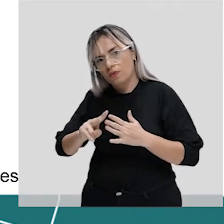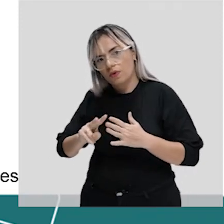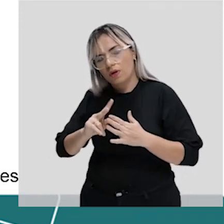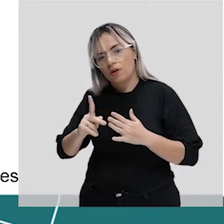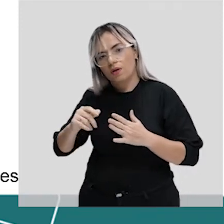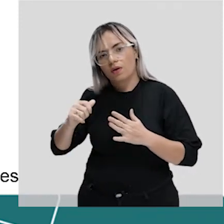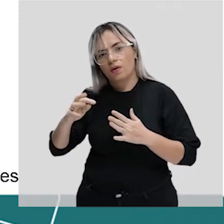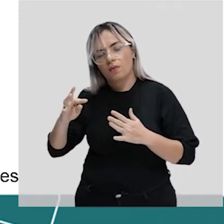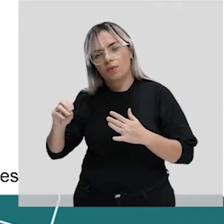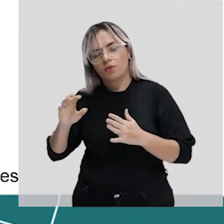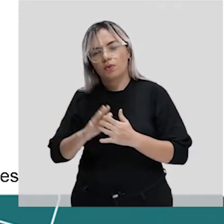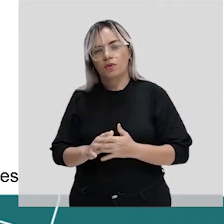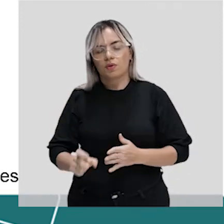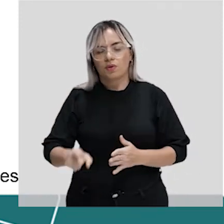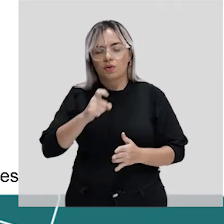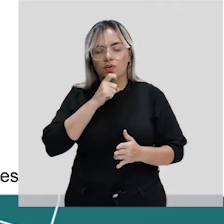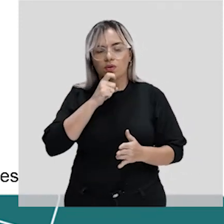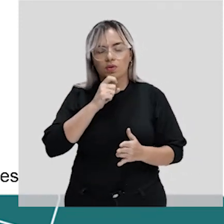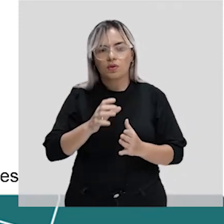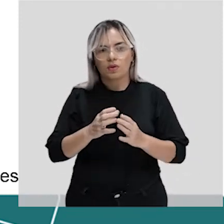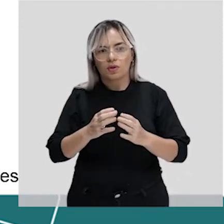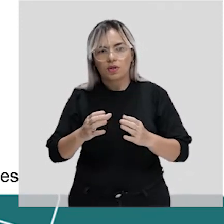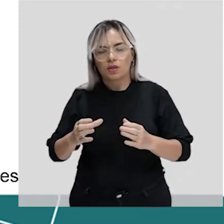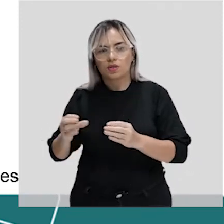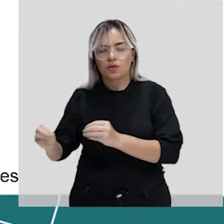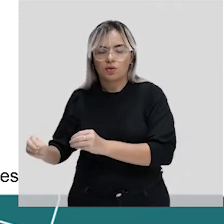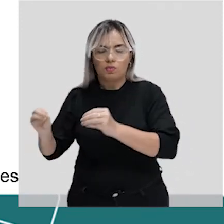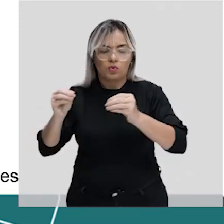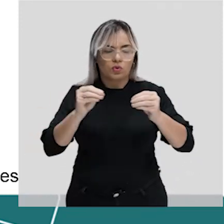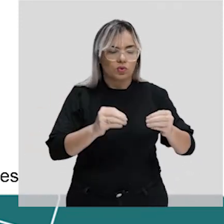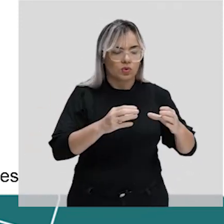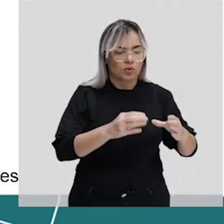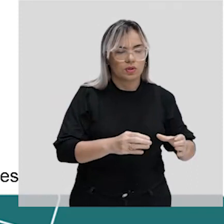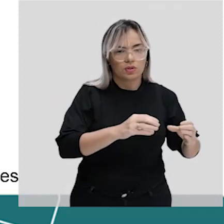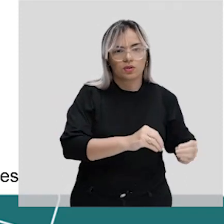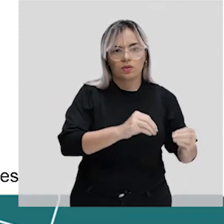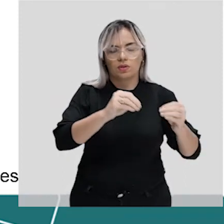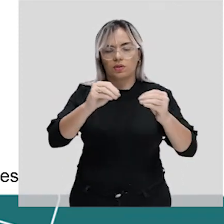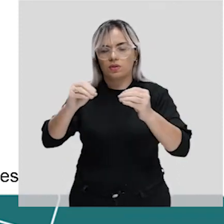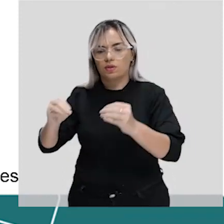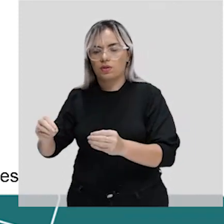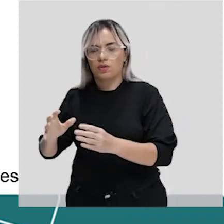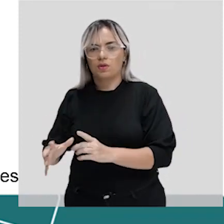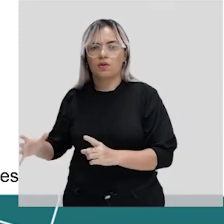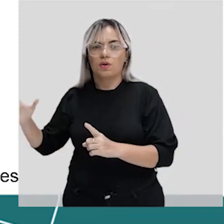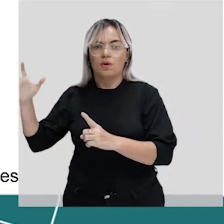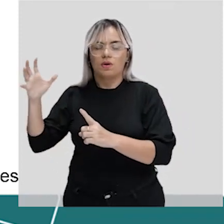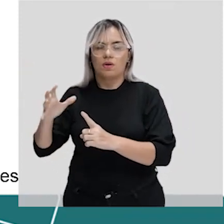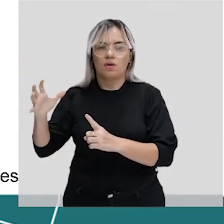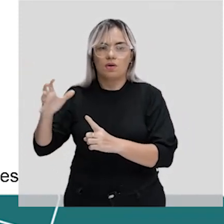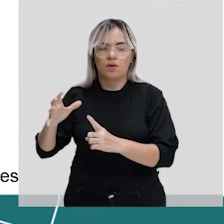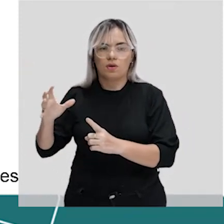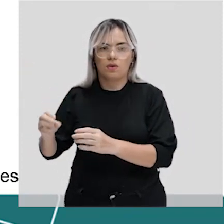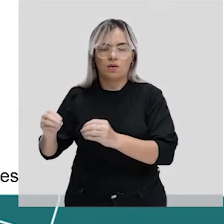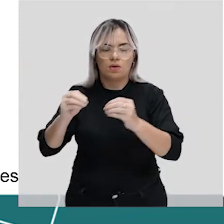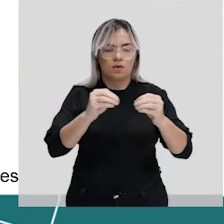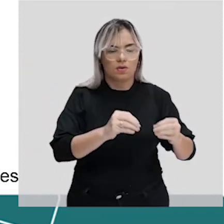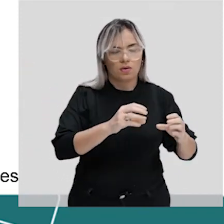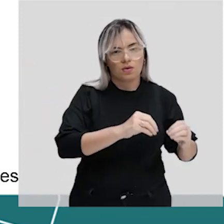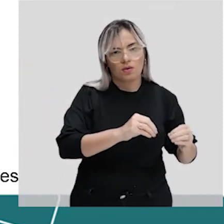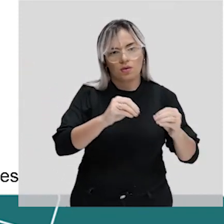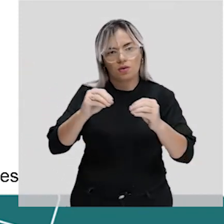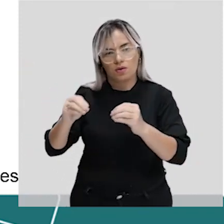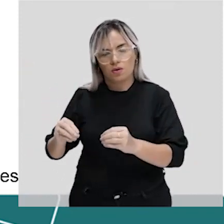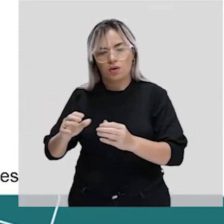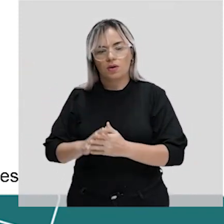que durante o inverno eles têm as grandes migrações. Essas migrações também influenciam no comportamento